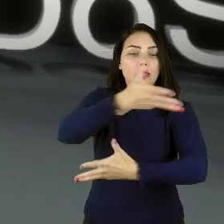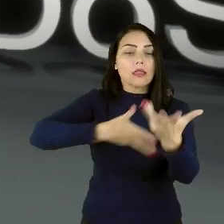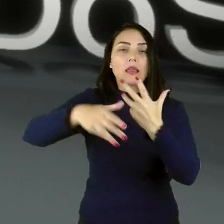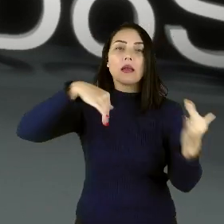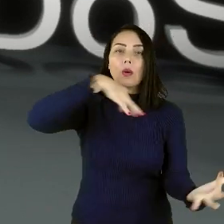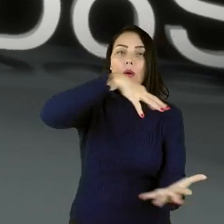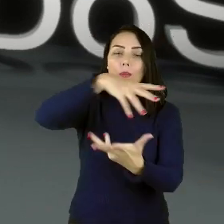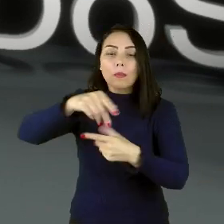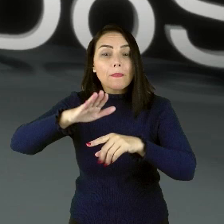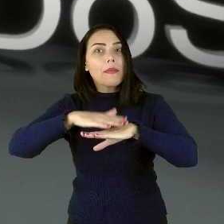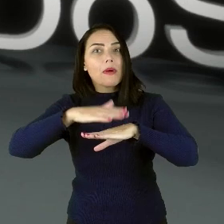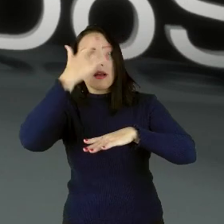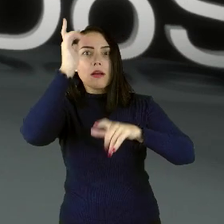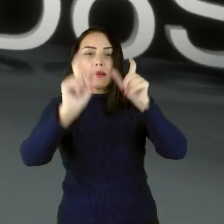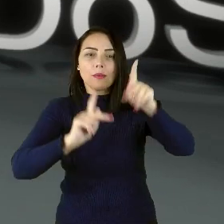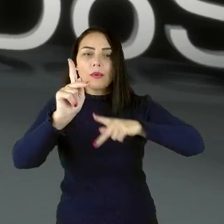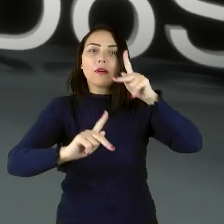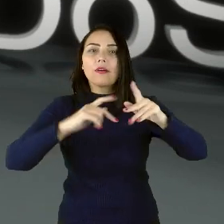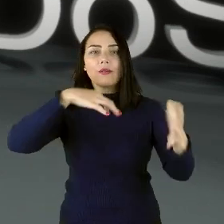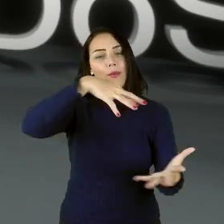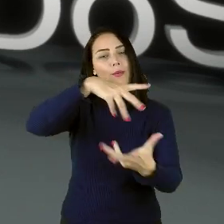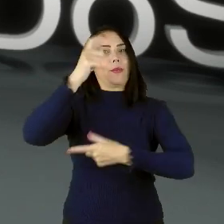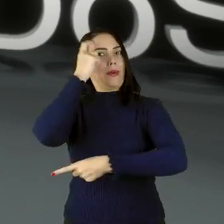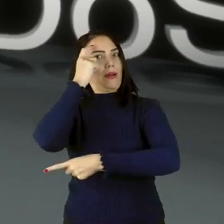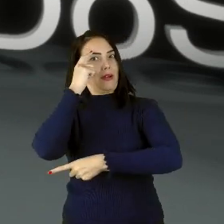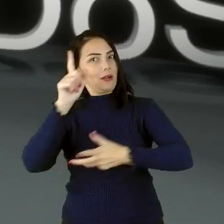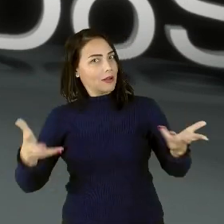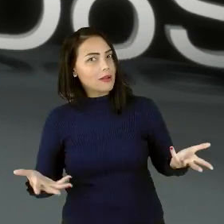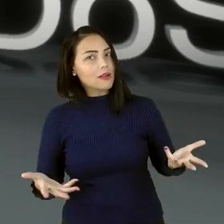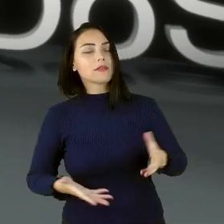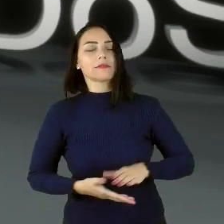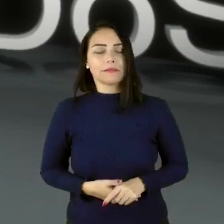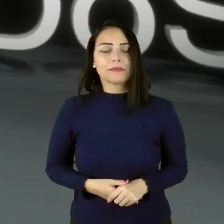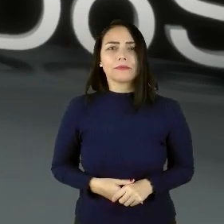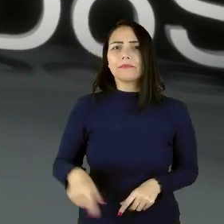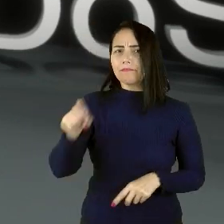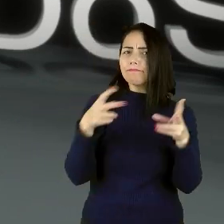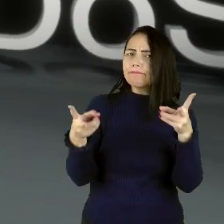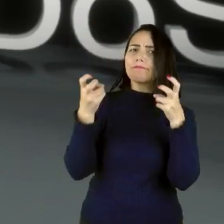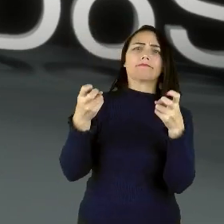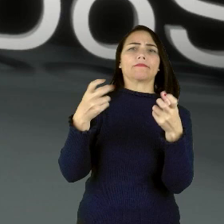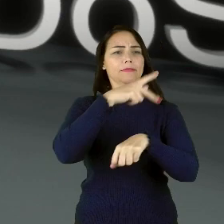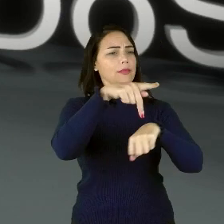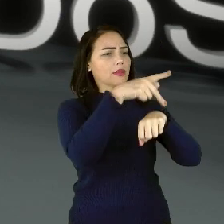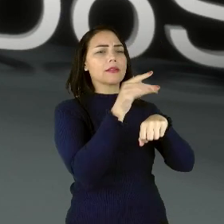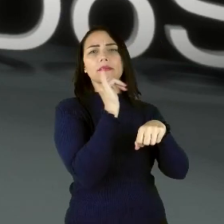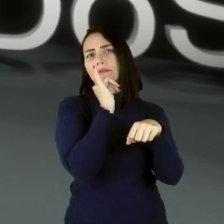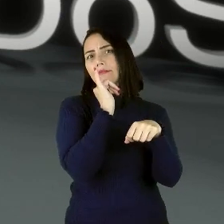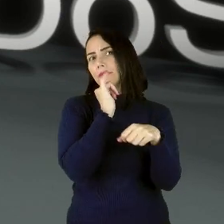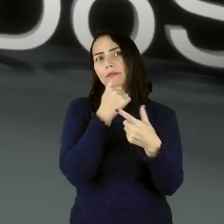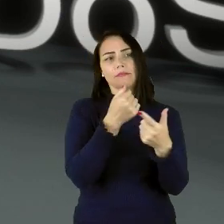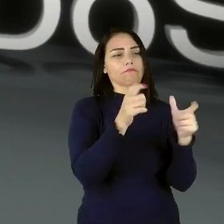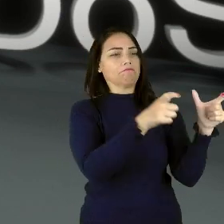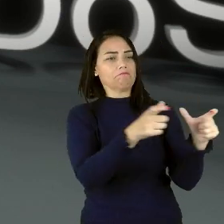com o mundo, mais global thinker é o seu povo. Como se pode ver em alguns países, por exemplo, o Nepal e a